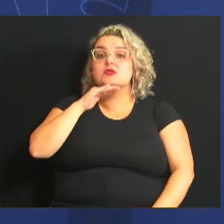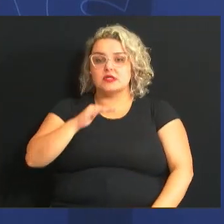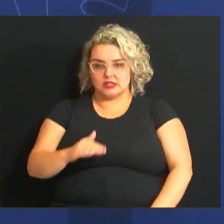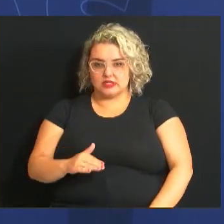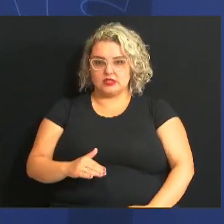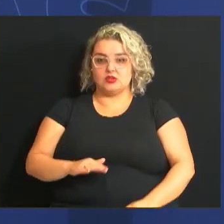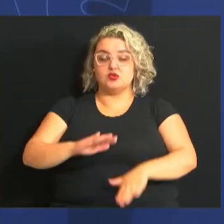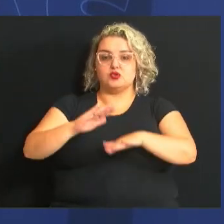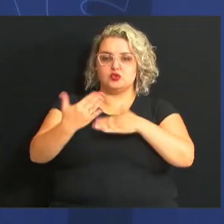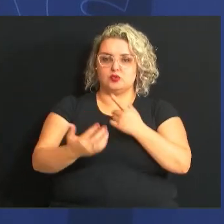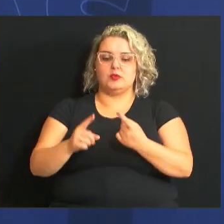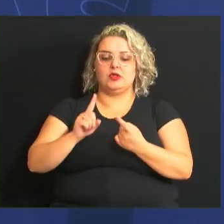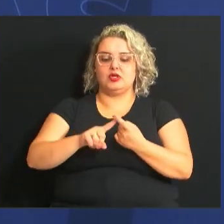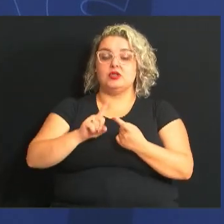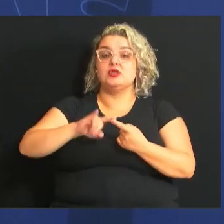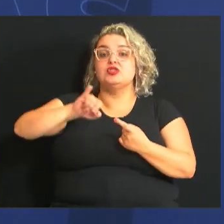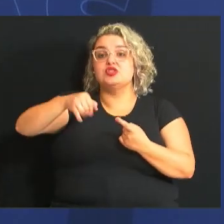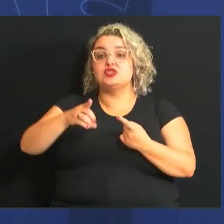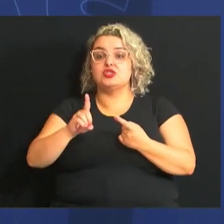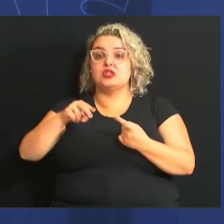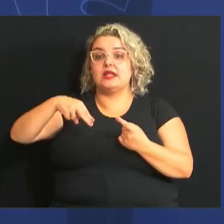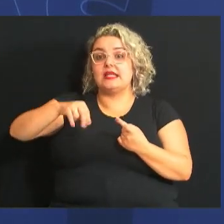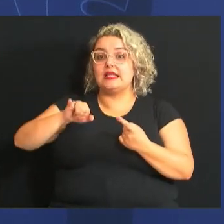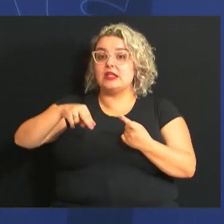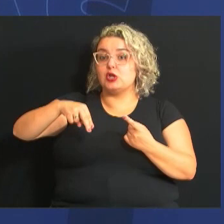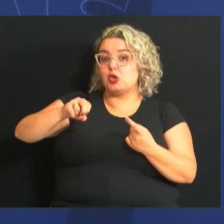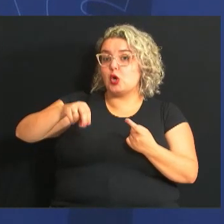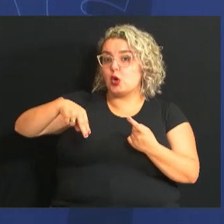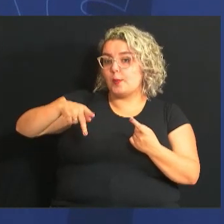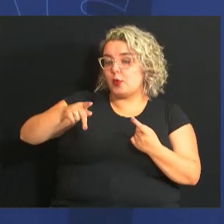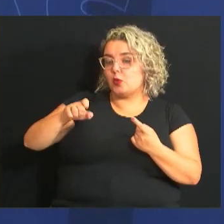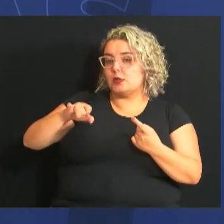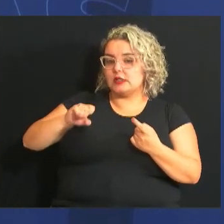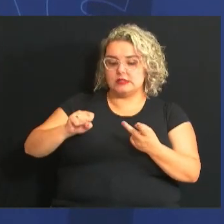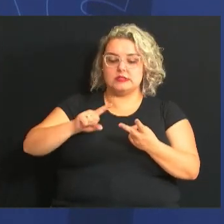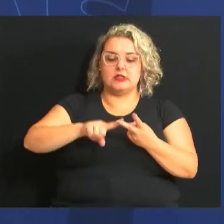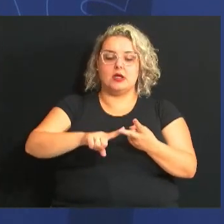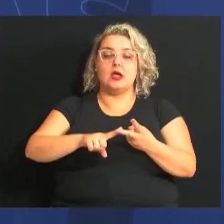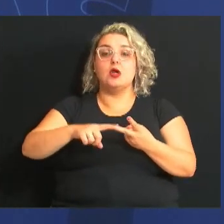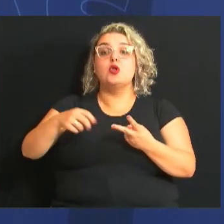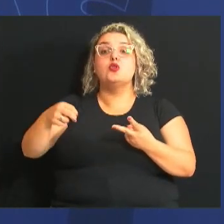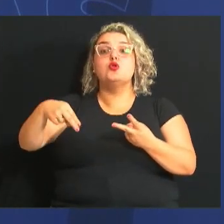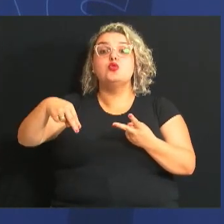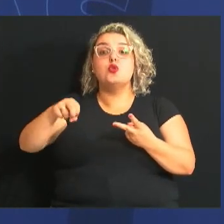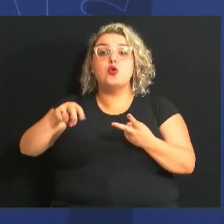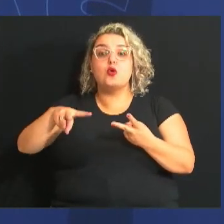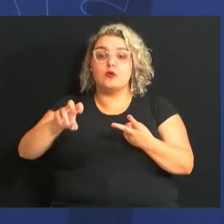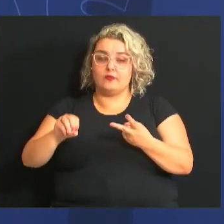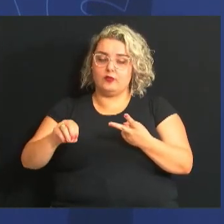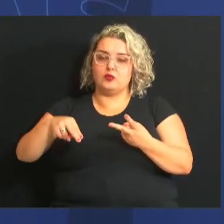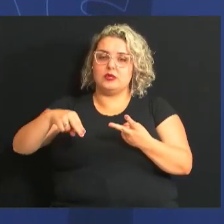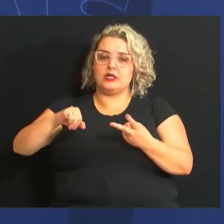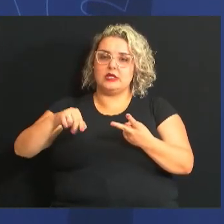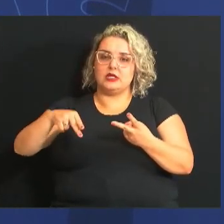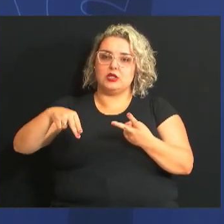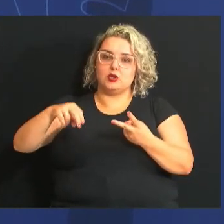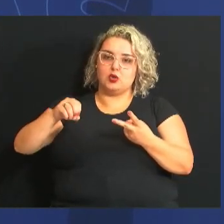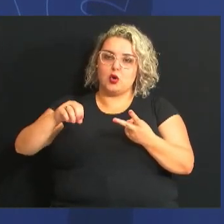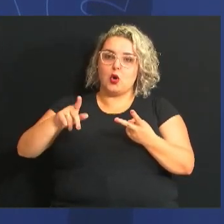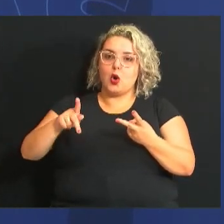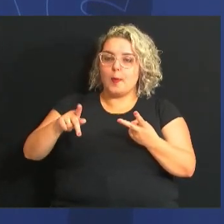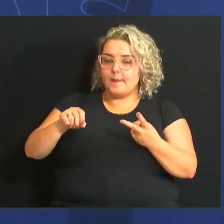bairros Jardim Nilópolis, Jardim Novo Nilópolis, Jardim Cafezinho,